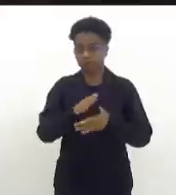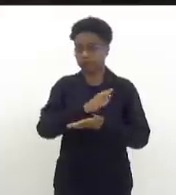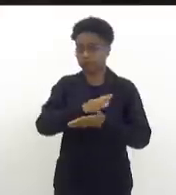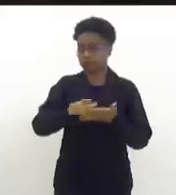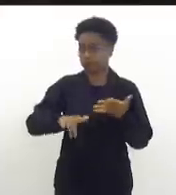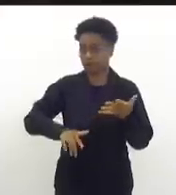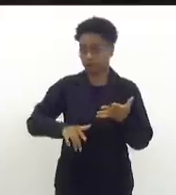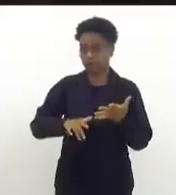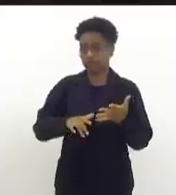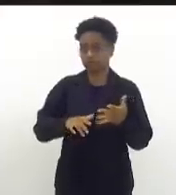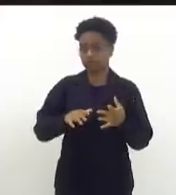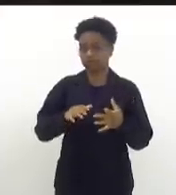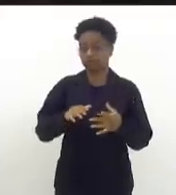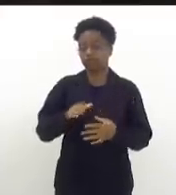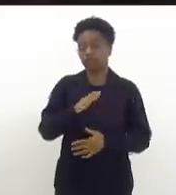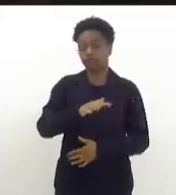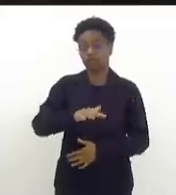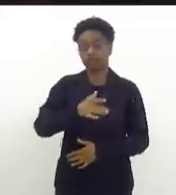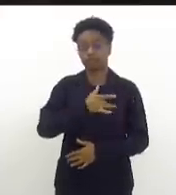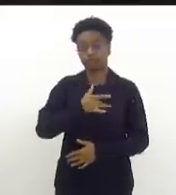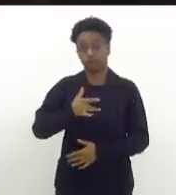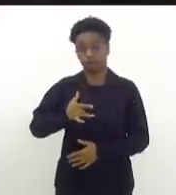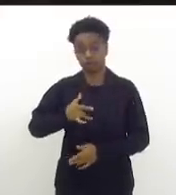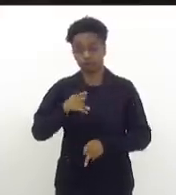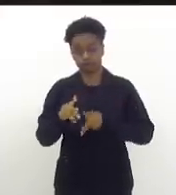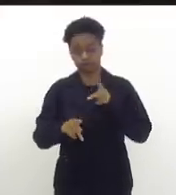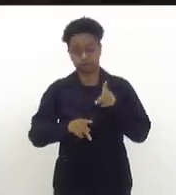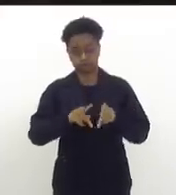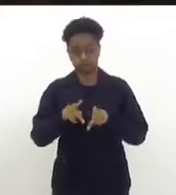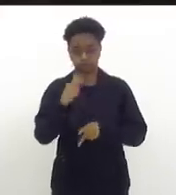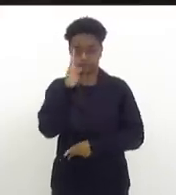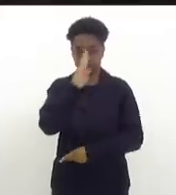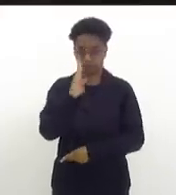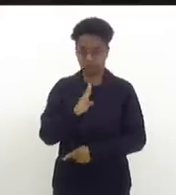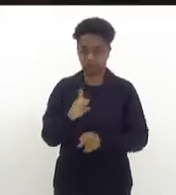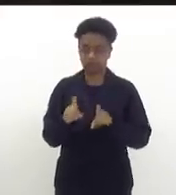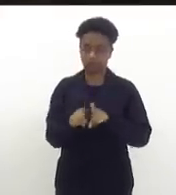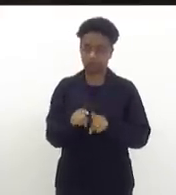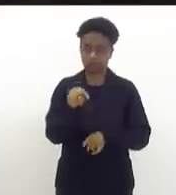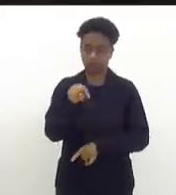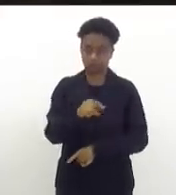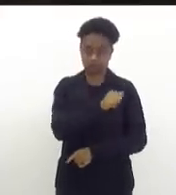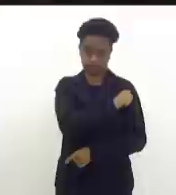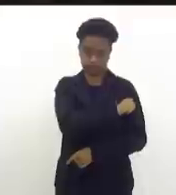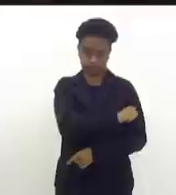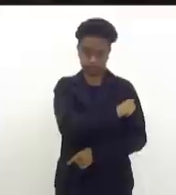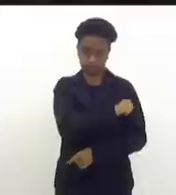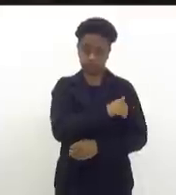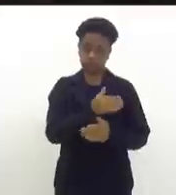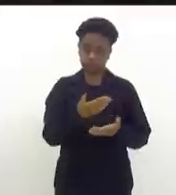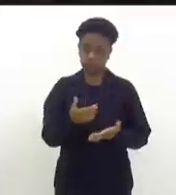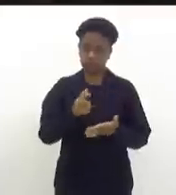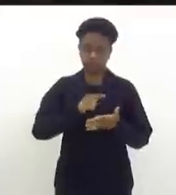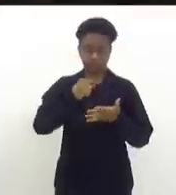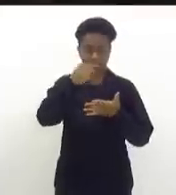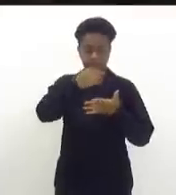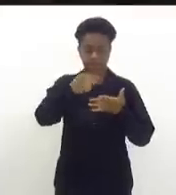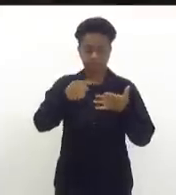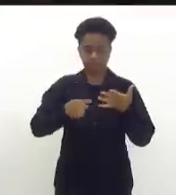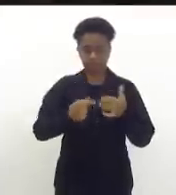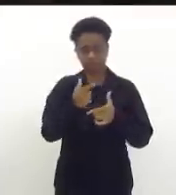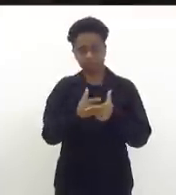brasileira e Fluminense e entre esses problemas